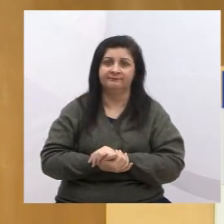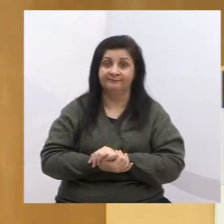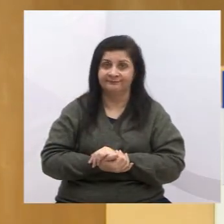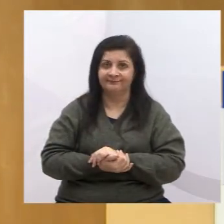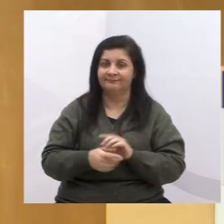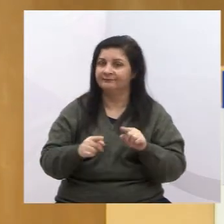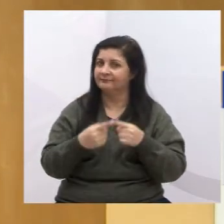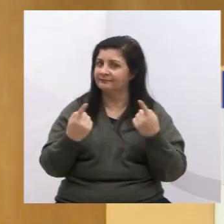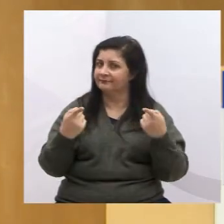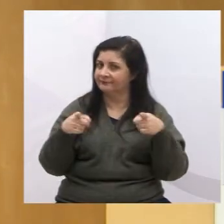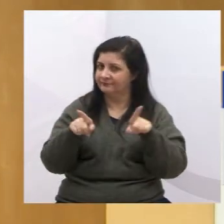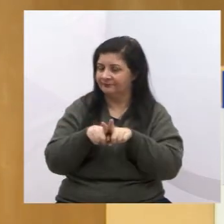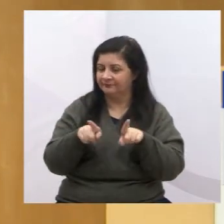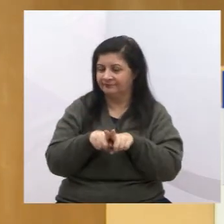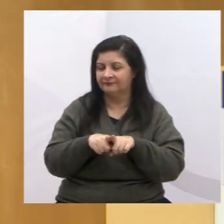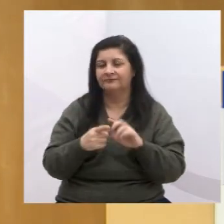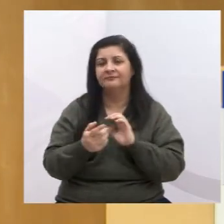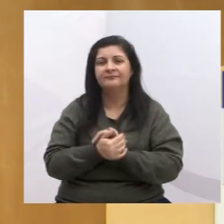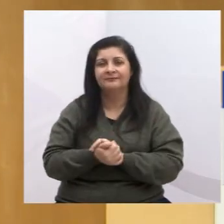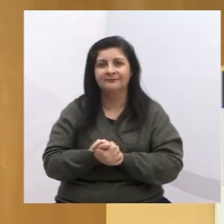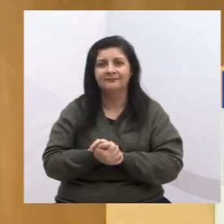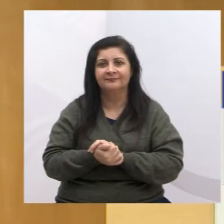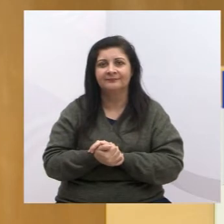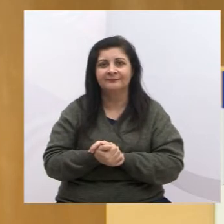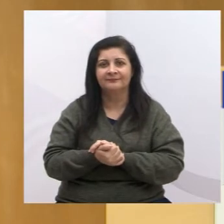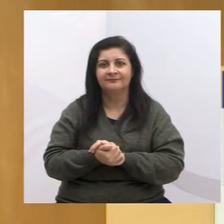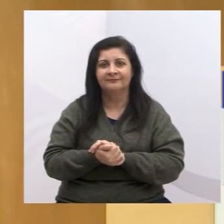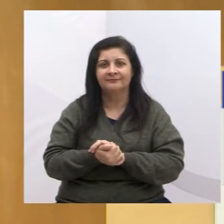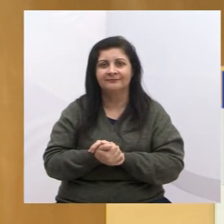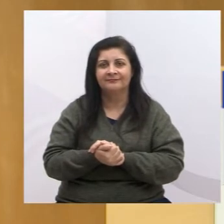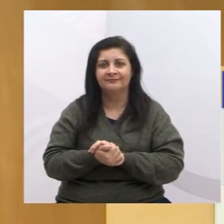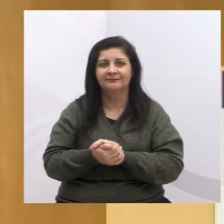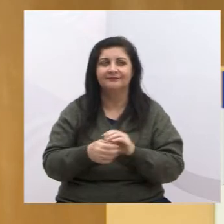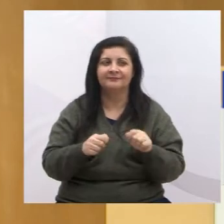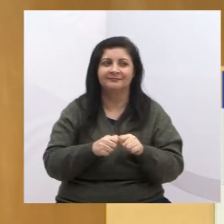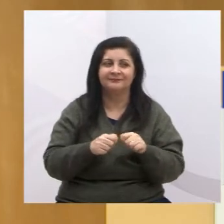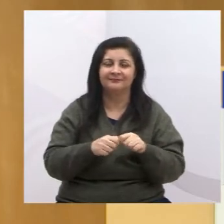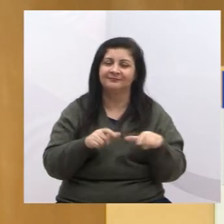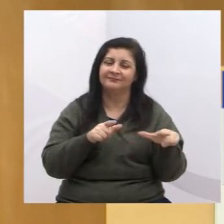Mas também, por outro lado, ele gera empregos também.